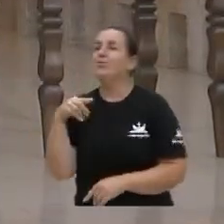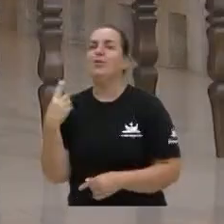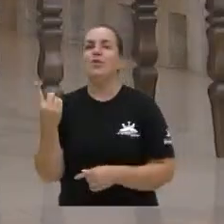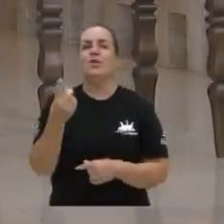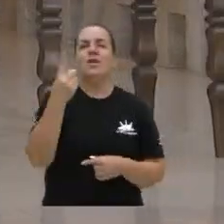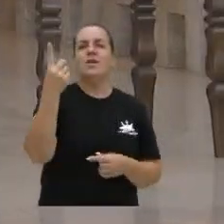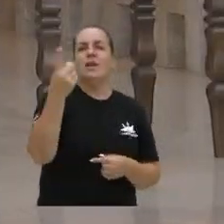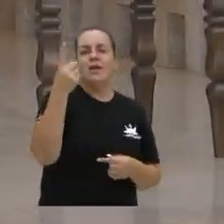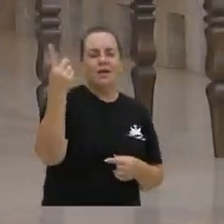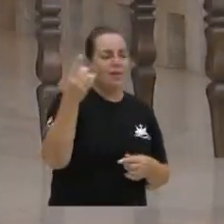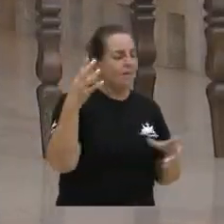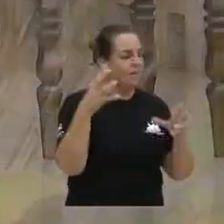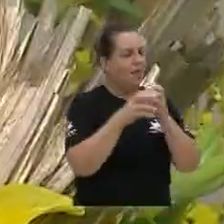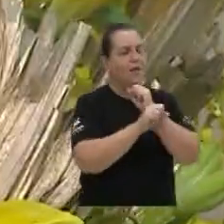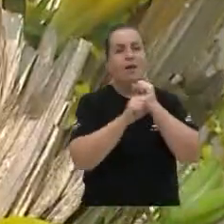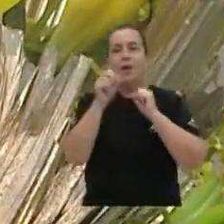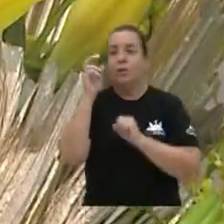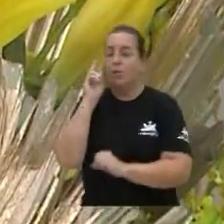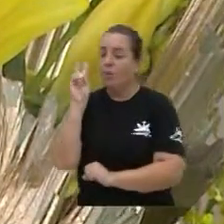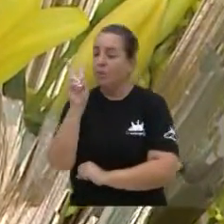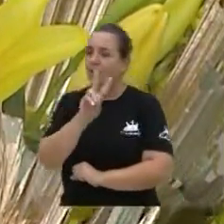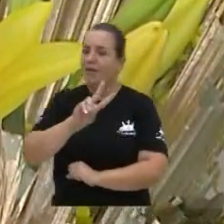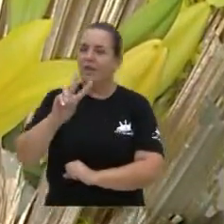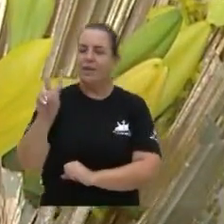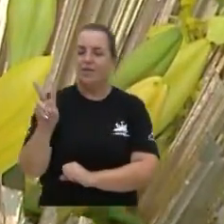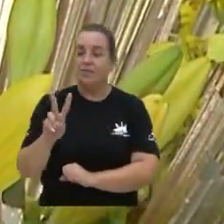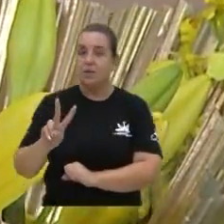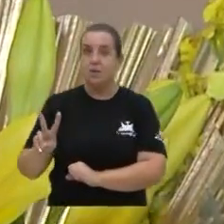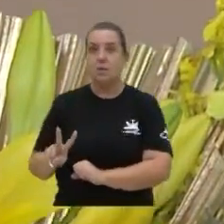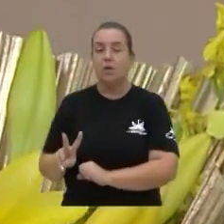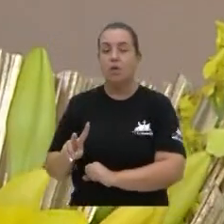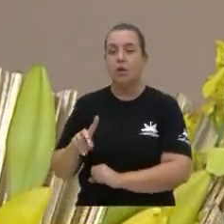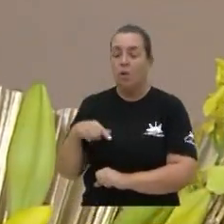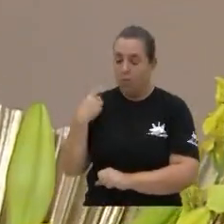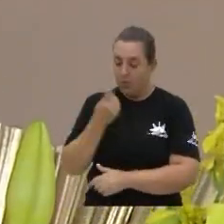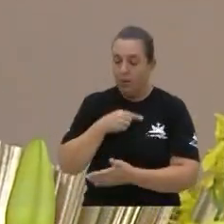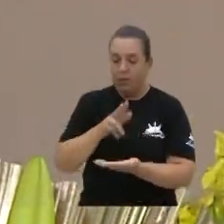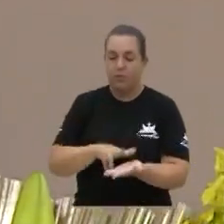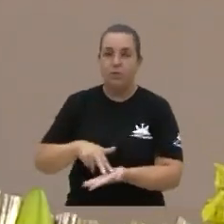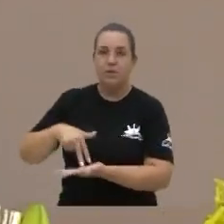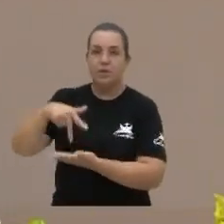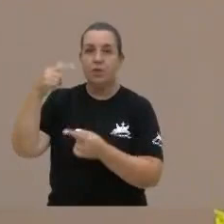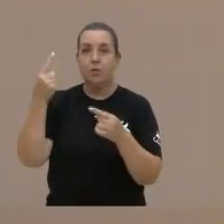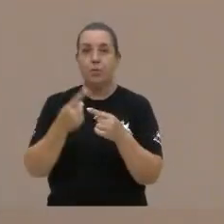amanhecer o dia eterno, a plena visão,